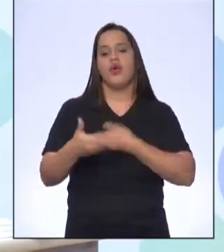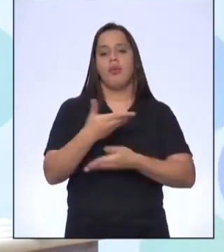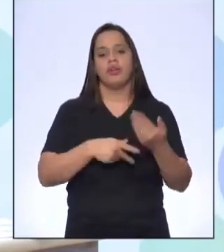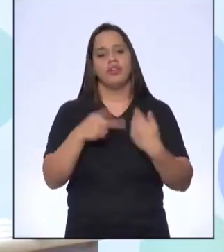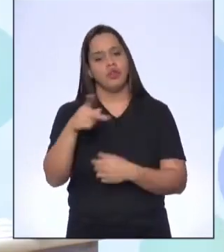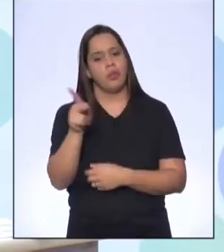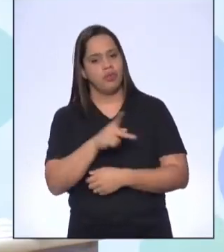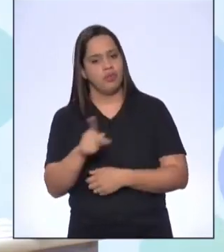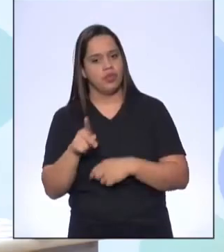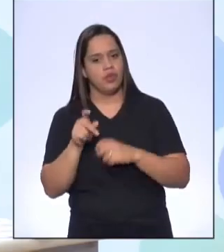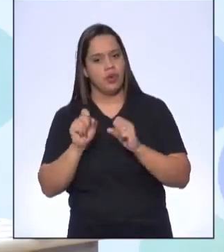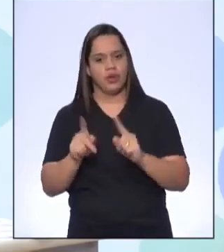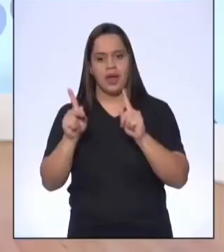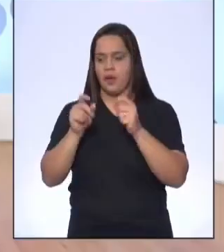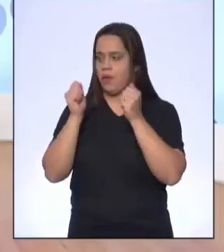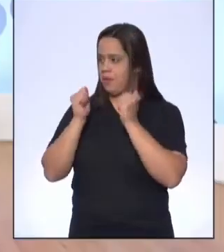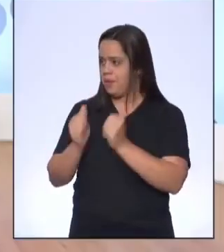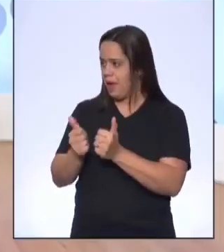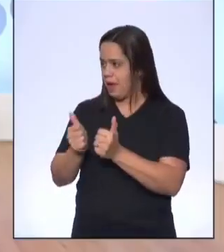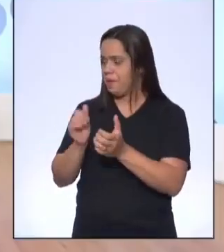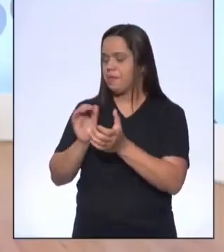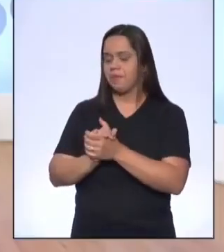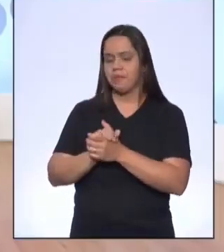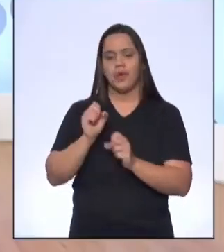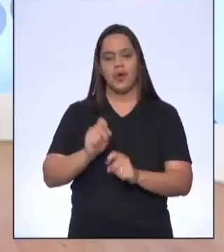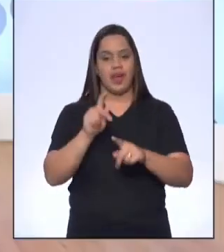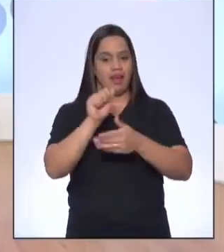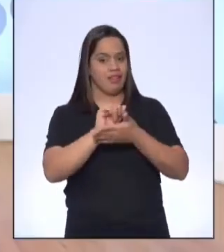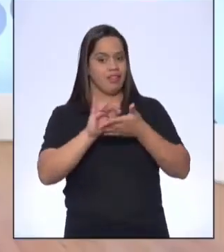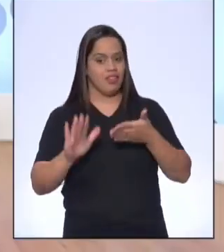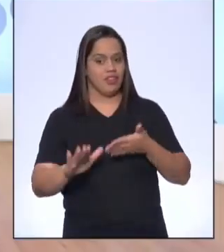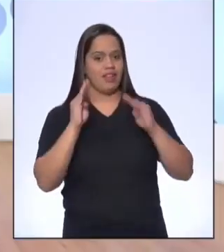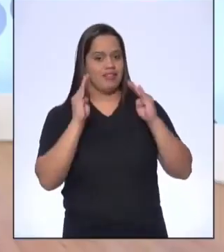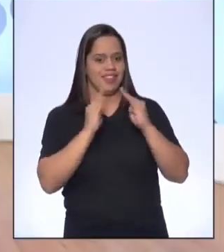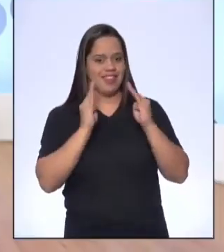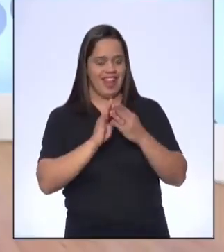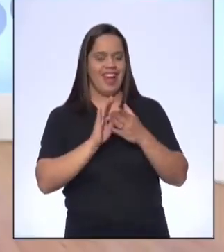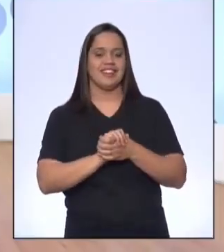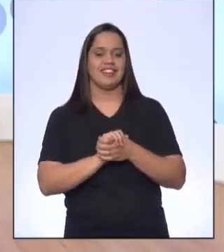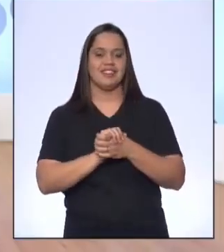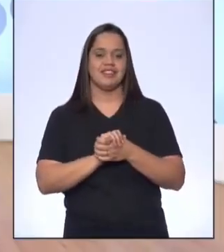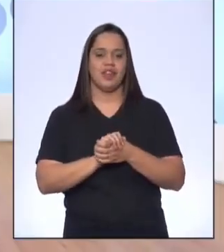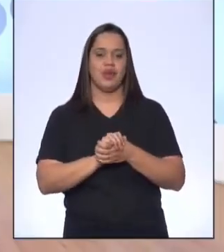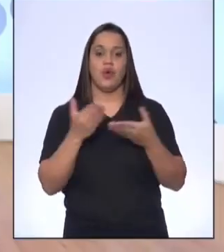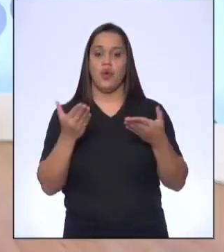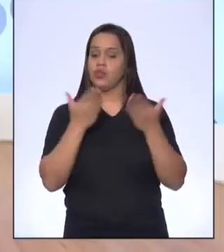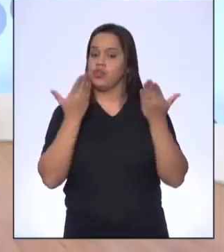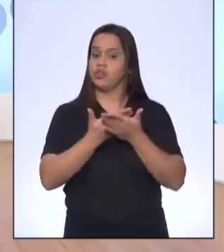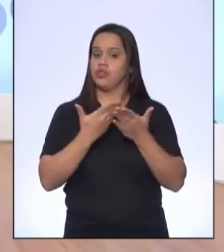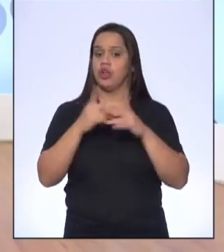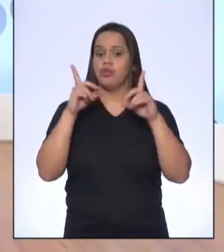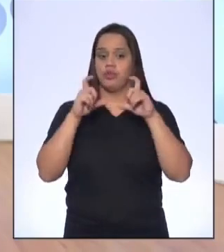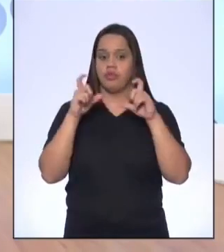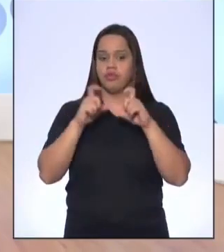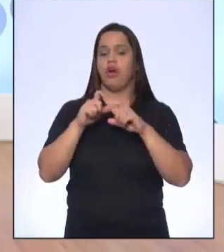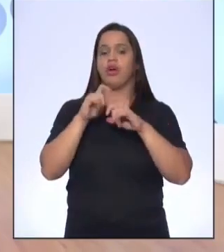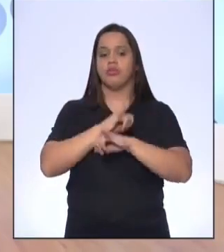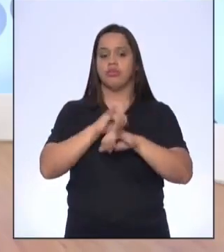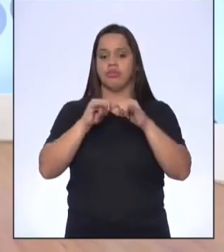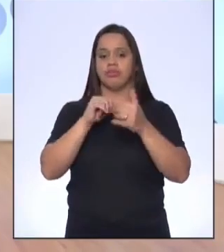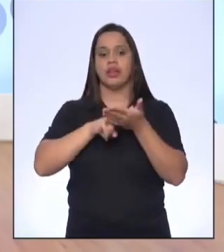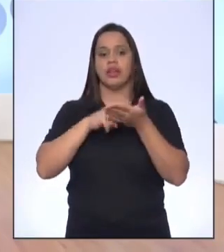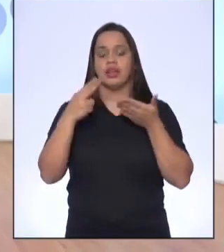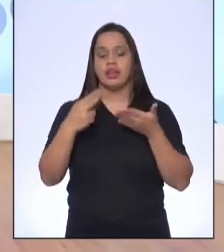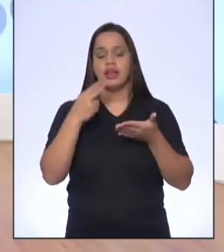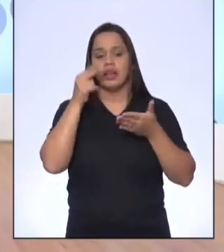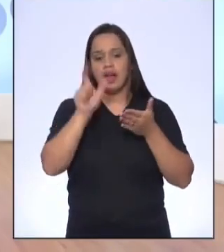professor, compartilhem. Certo? Certo, professora? Então fica de tarefa para casa. Exato. Tá bom? Então, hoje estudamos fotoreportagem, fotonotícia e carta de leitor e